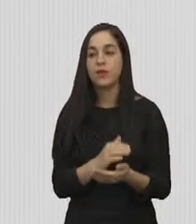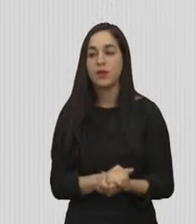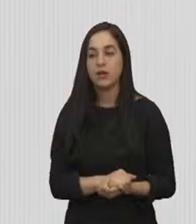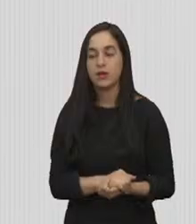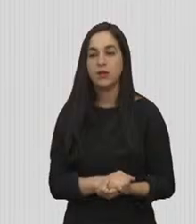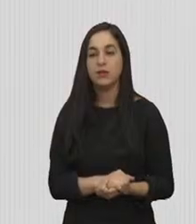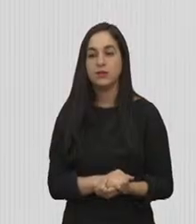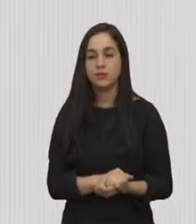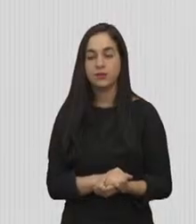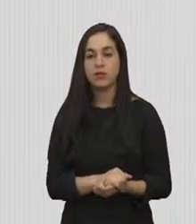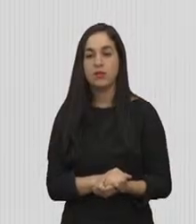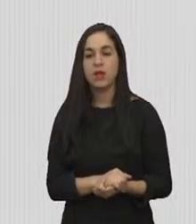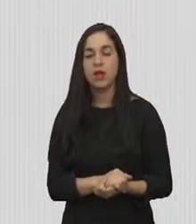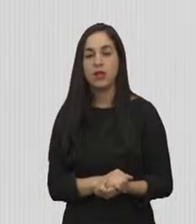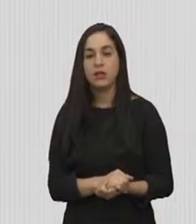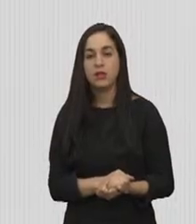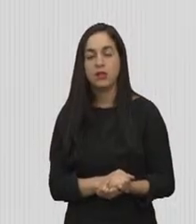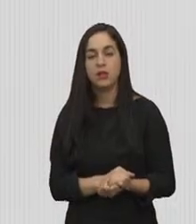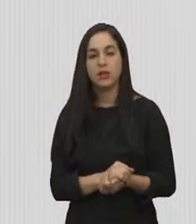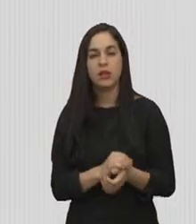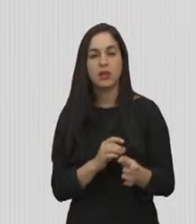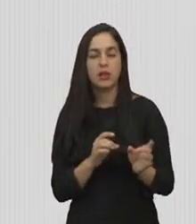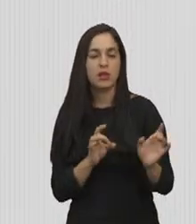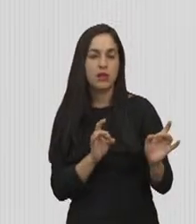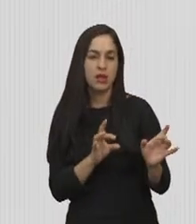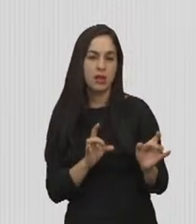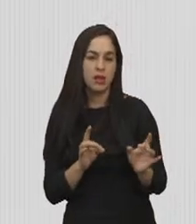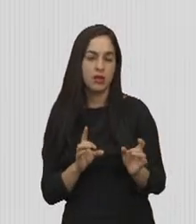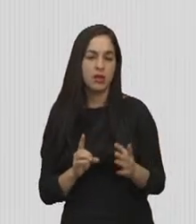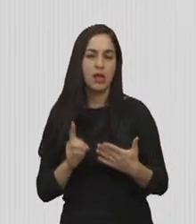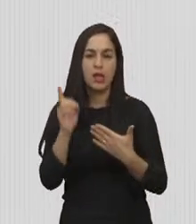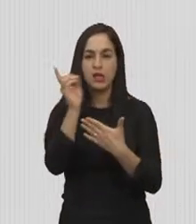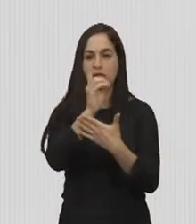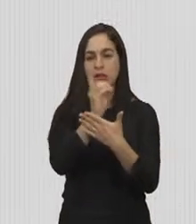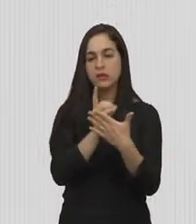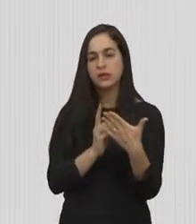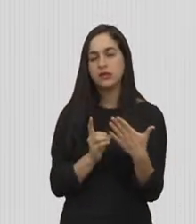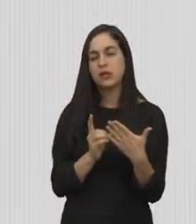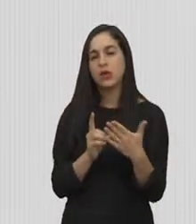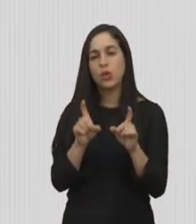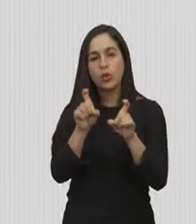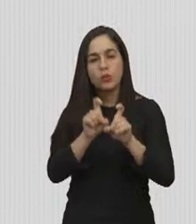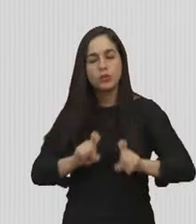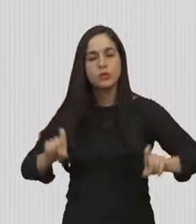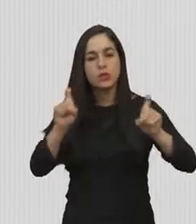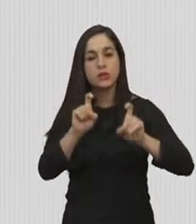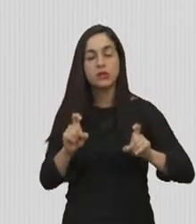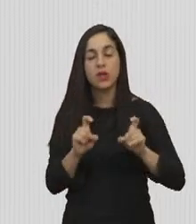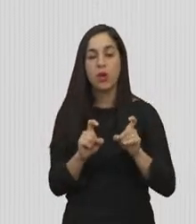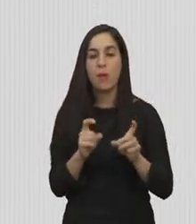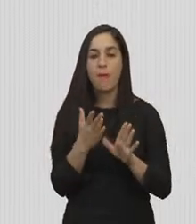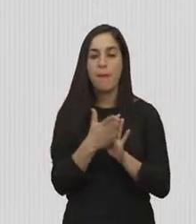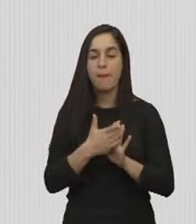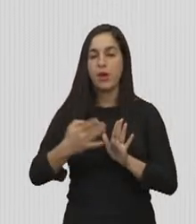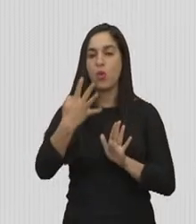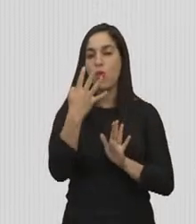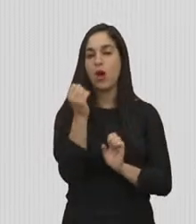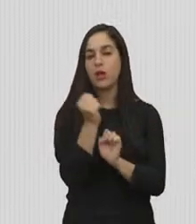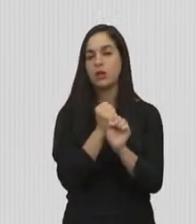anos, vai ser transformado em um bacharelado de ciência da computação de 4 anos a partir do ano que